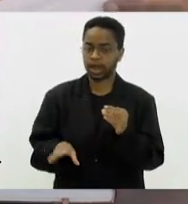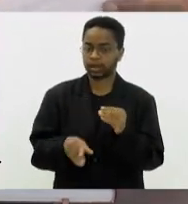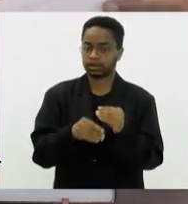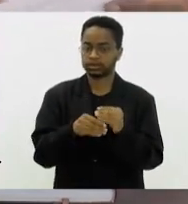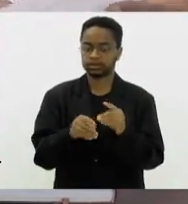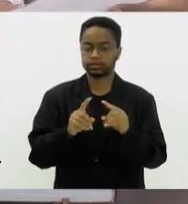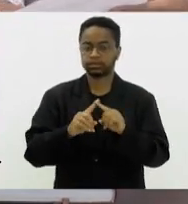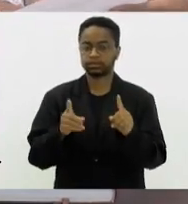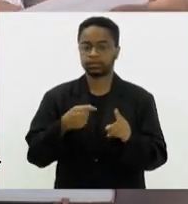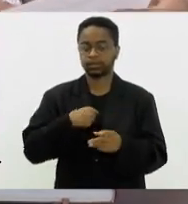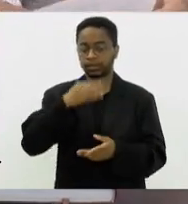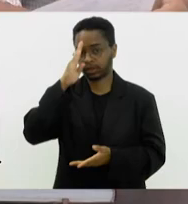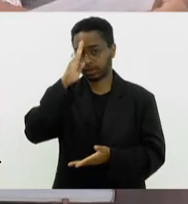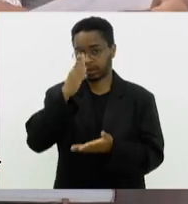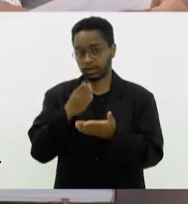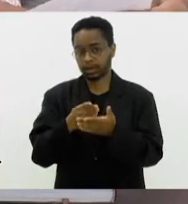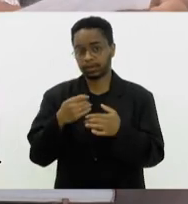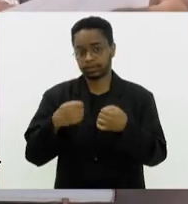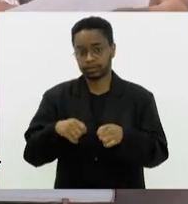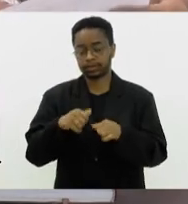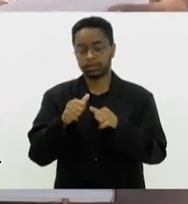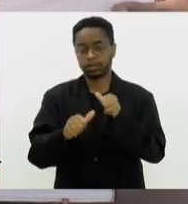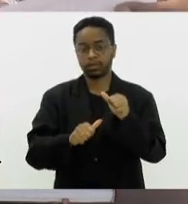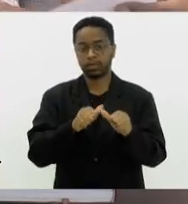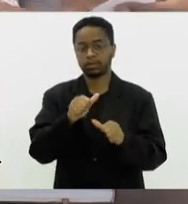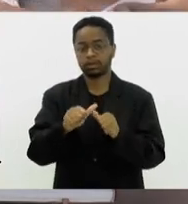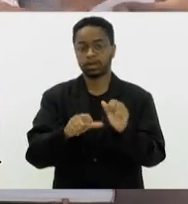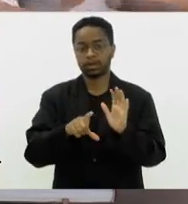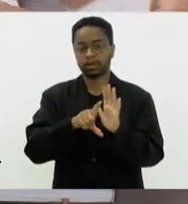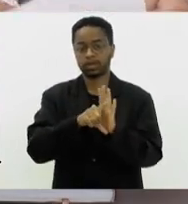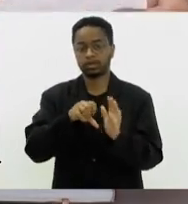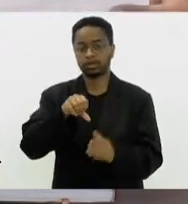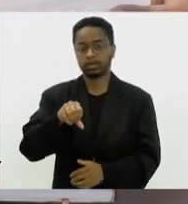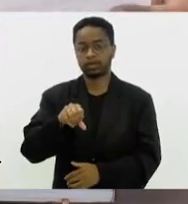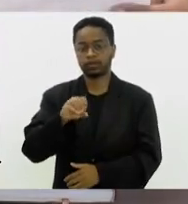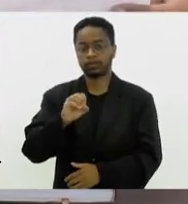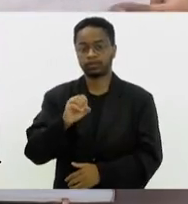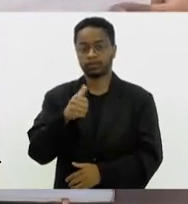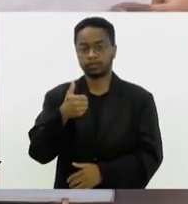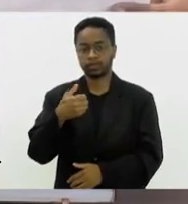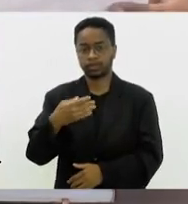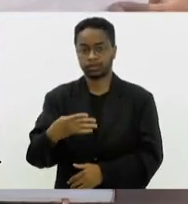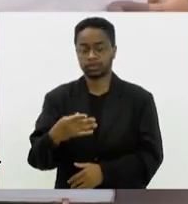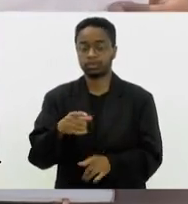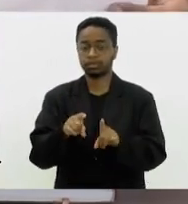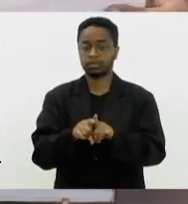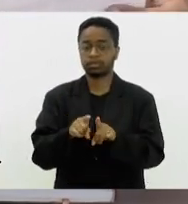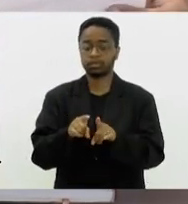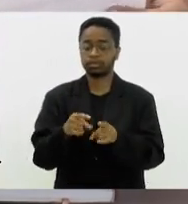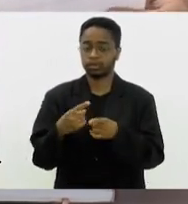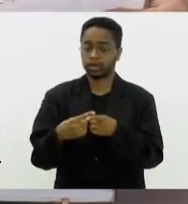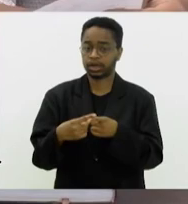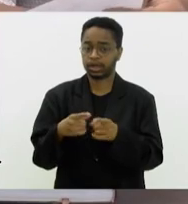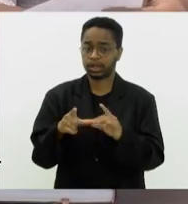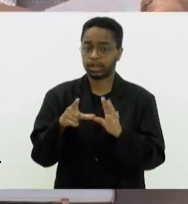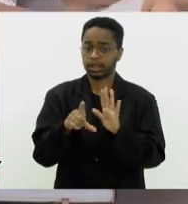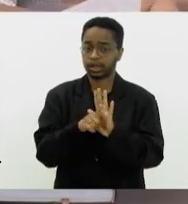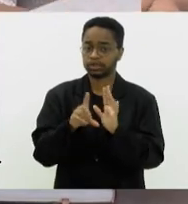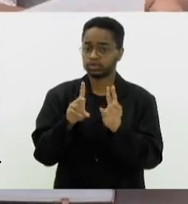acho que devia de ser modificação, altera a Lei 9.014, porque a Lei 9.014 é exatamente sobre